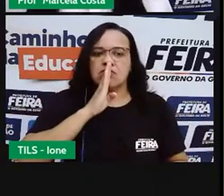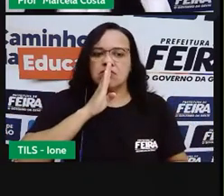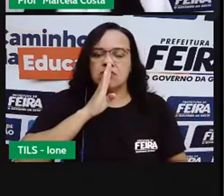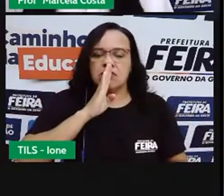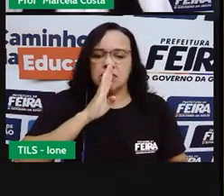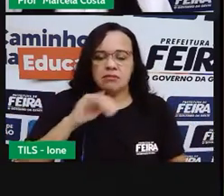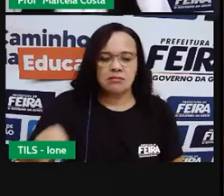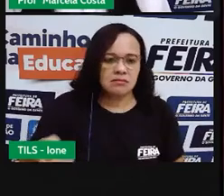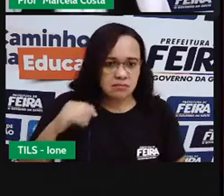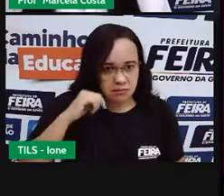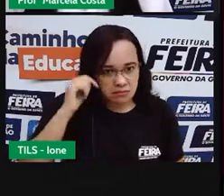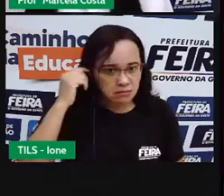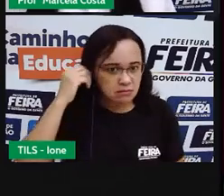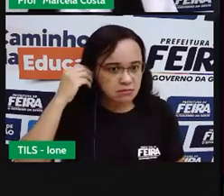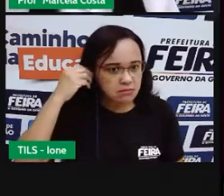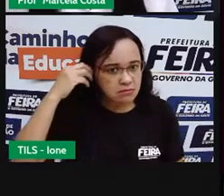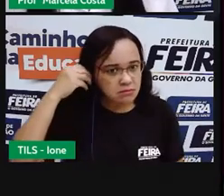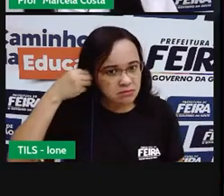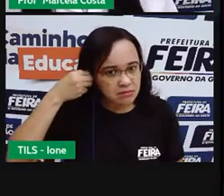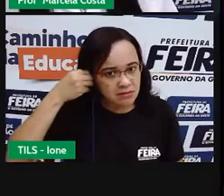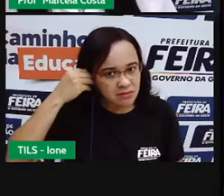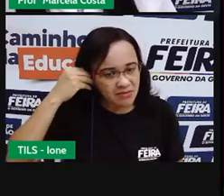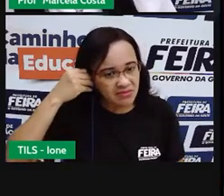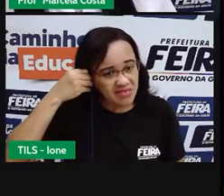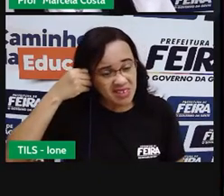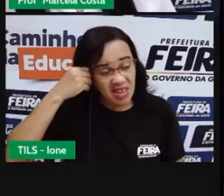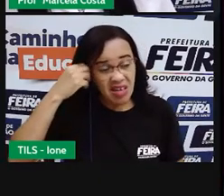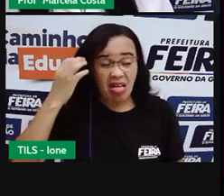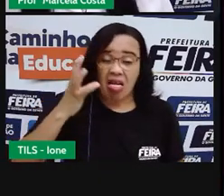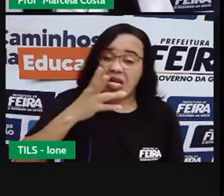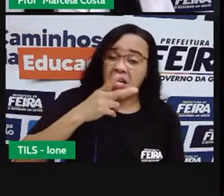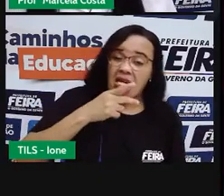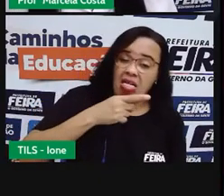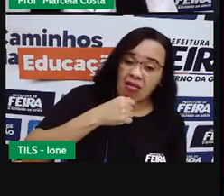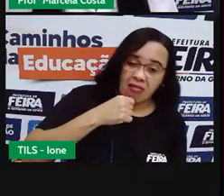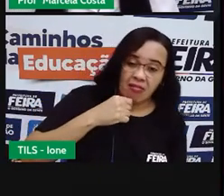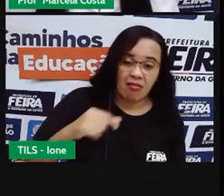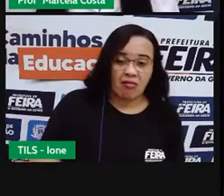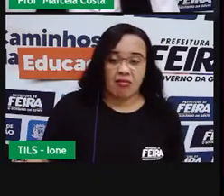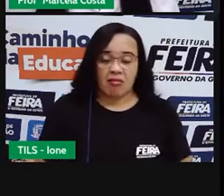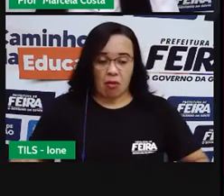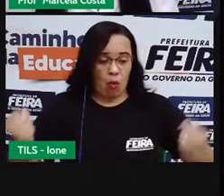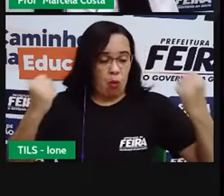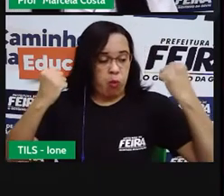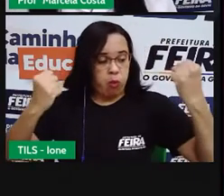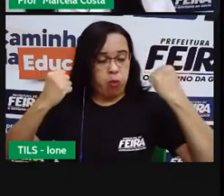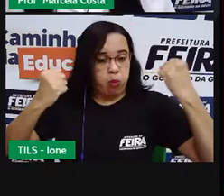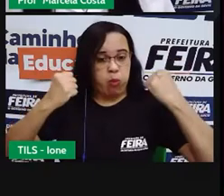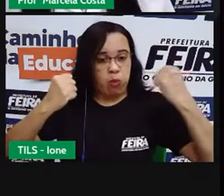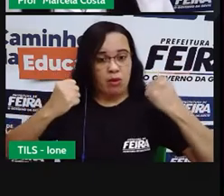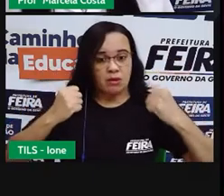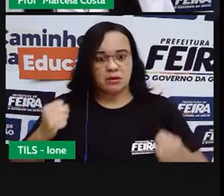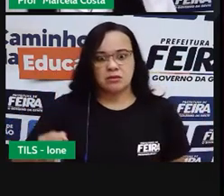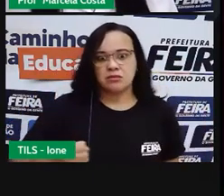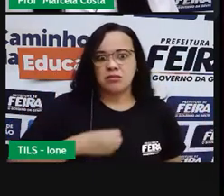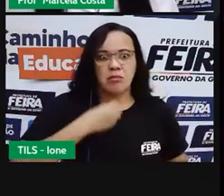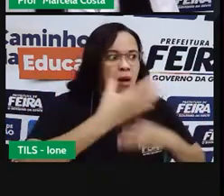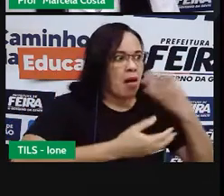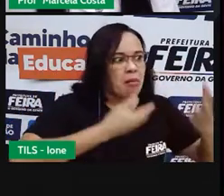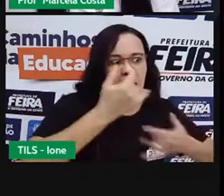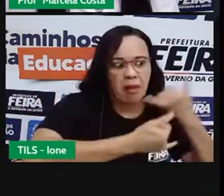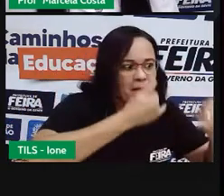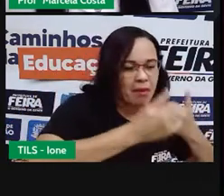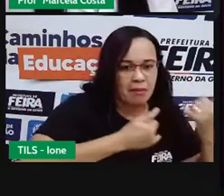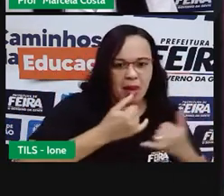Um é molenga, outro forçudo Um é gaiato, outro é